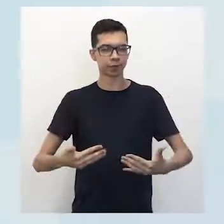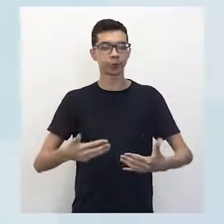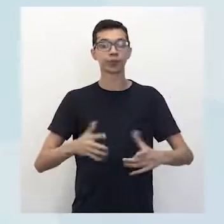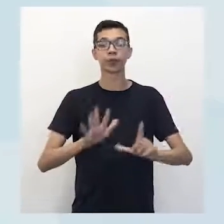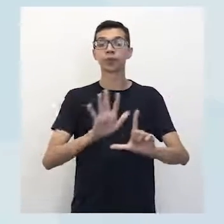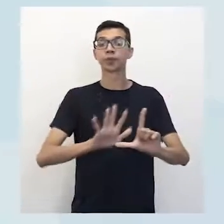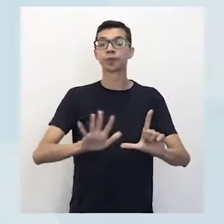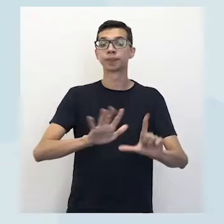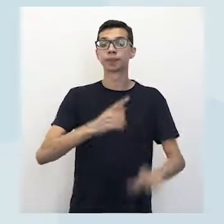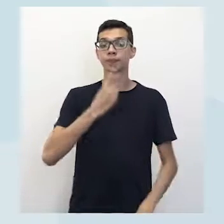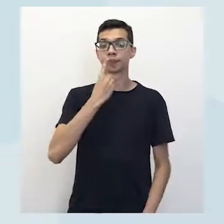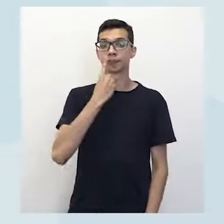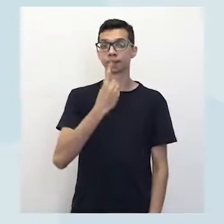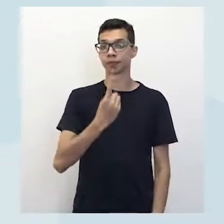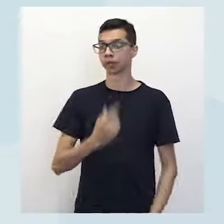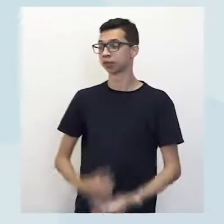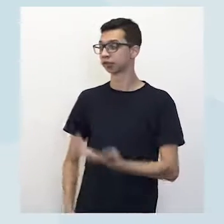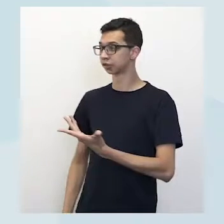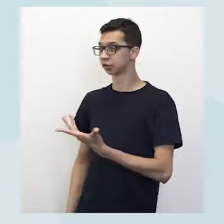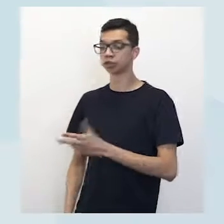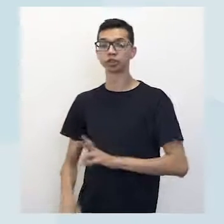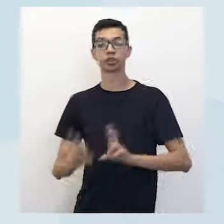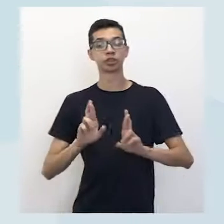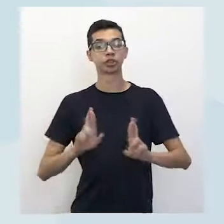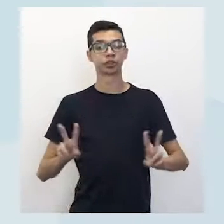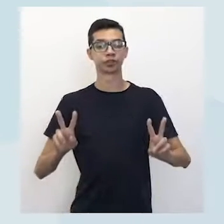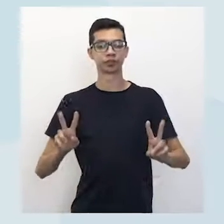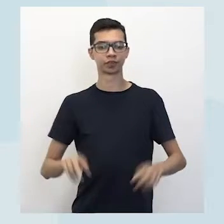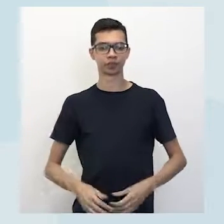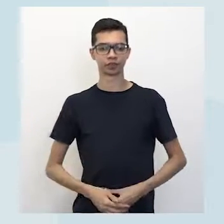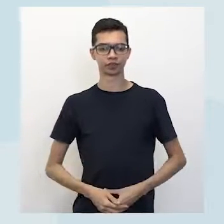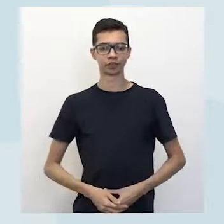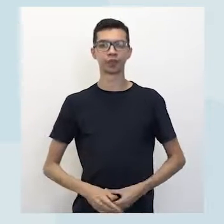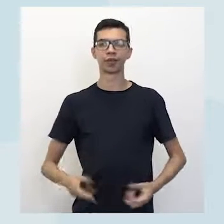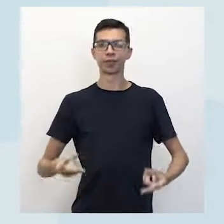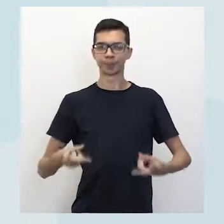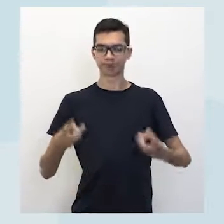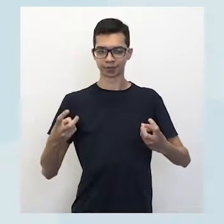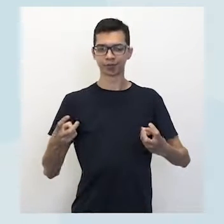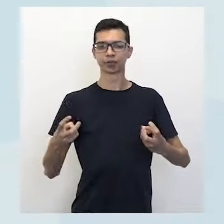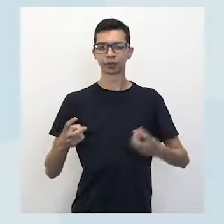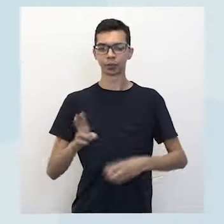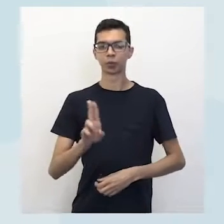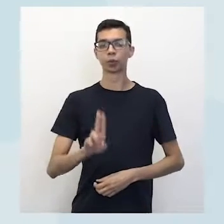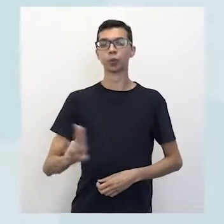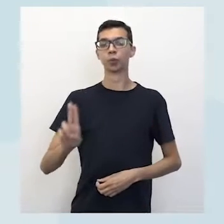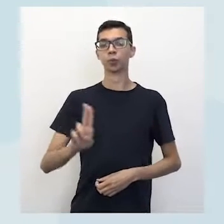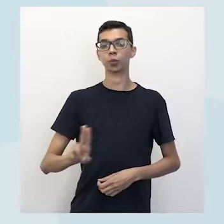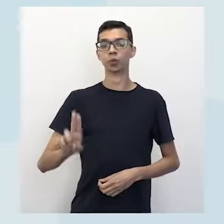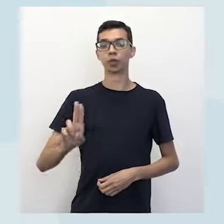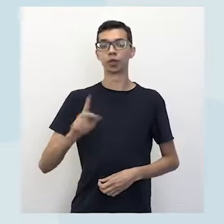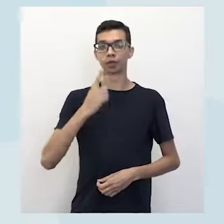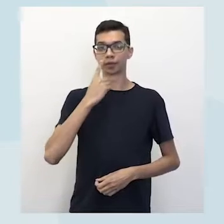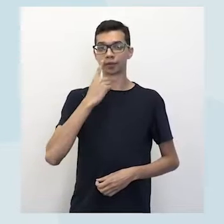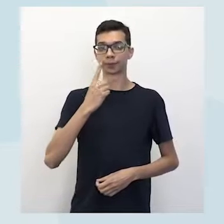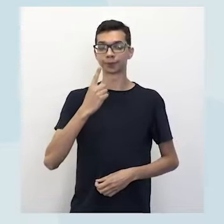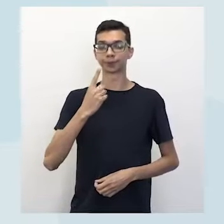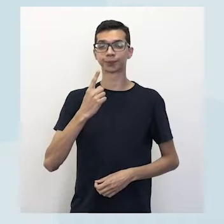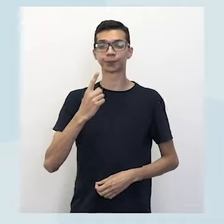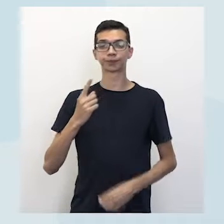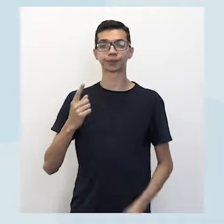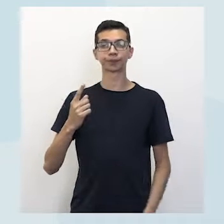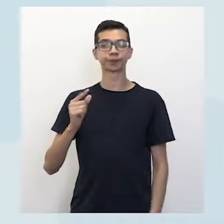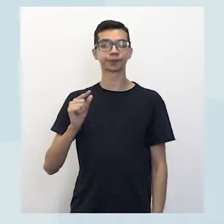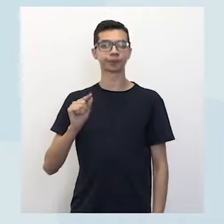a diferença, né, do arar a terra com a charrua, que é essa imagem da direita. Então, vocês vejam que tem uma